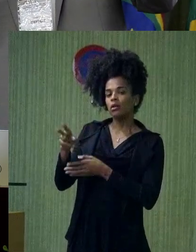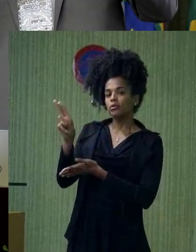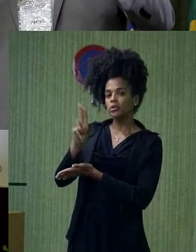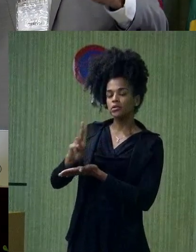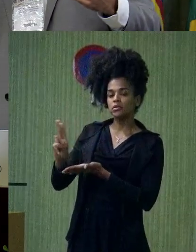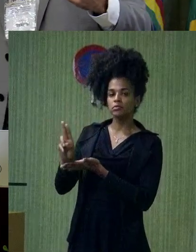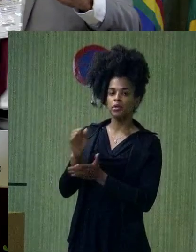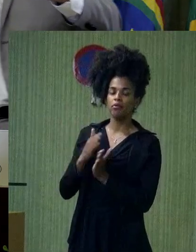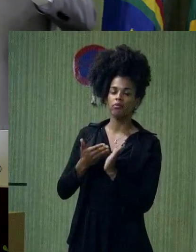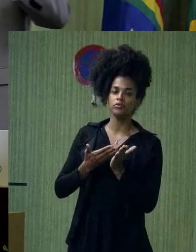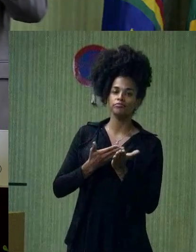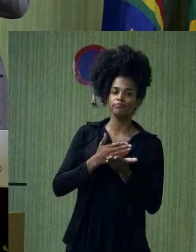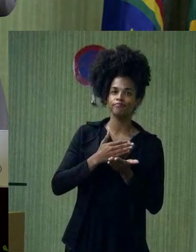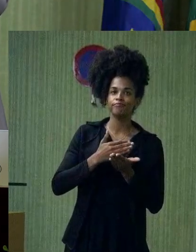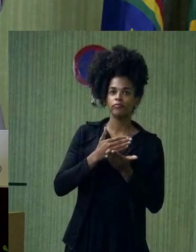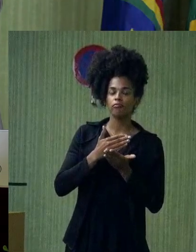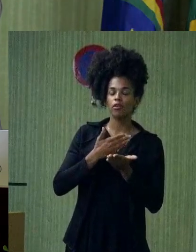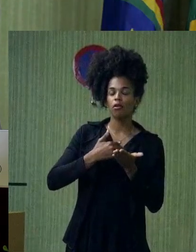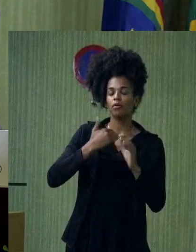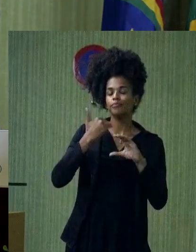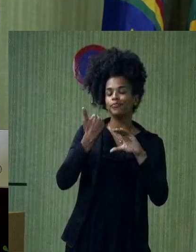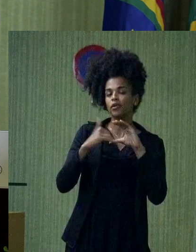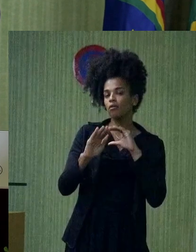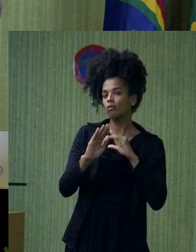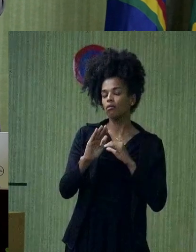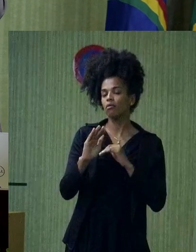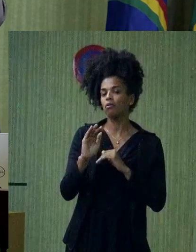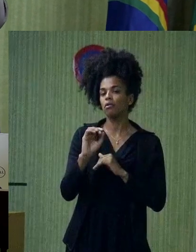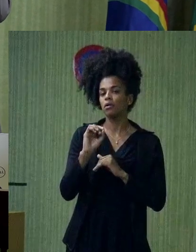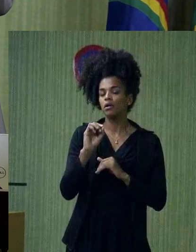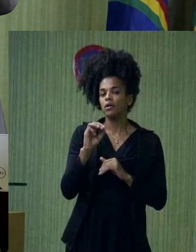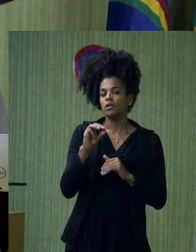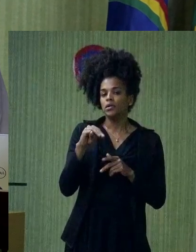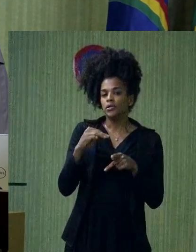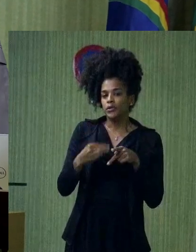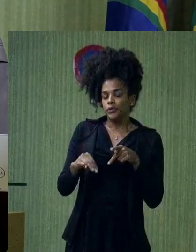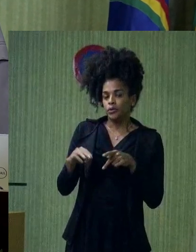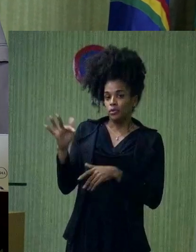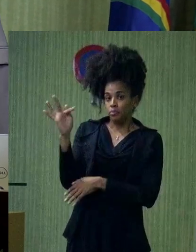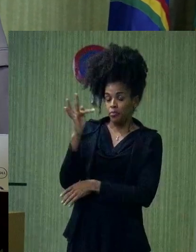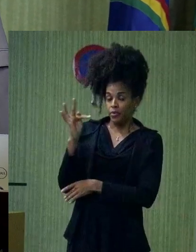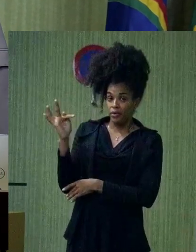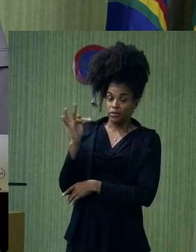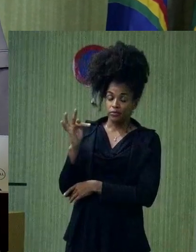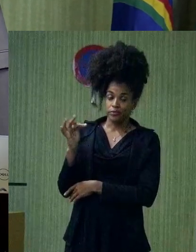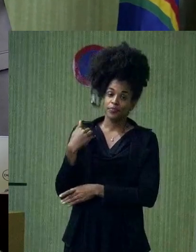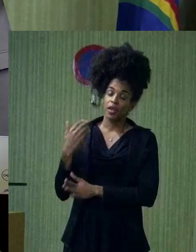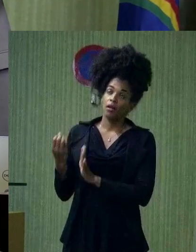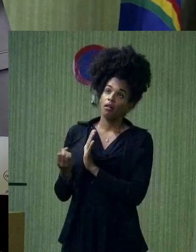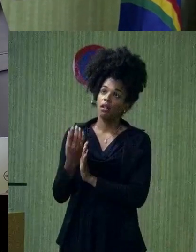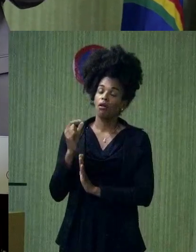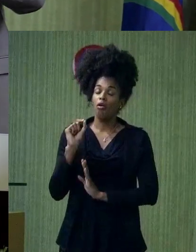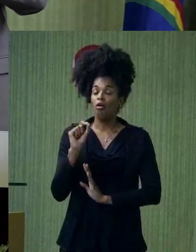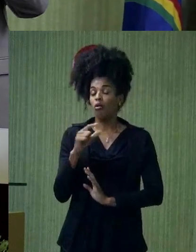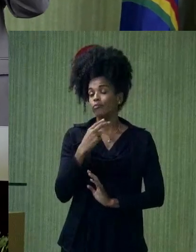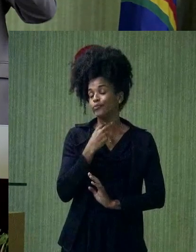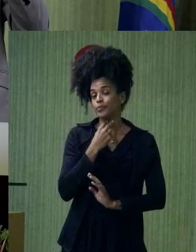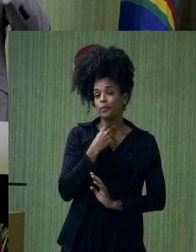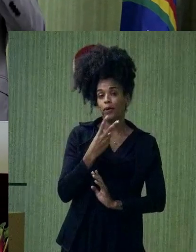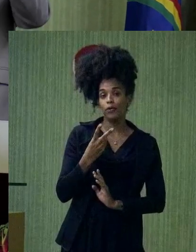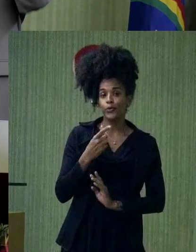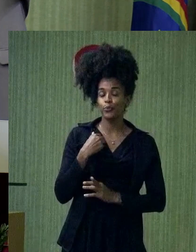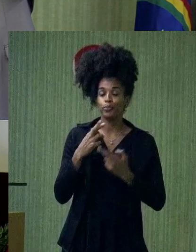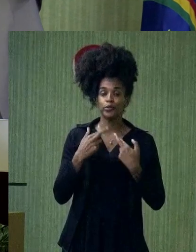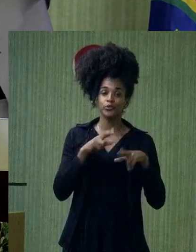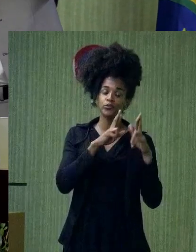que que acontecia procurador da república suscitava conflito de atribuição no cnmp só que pelo